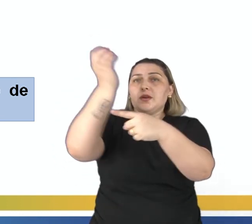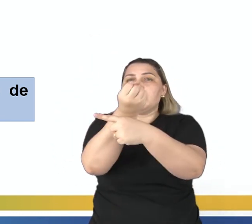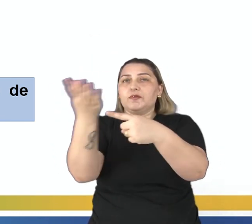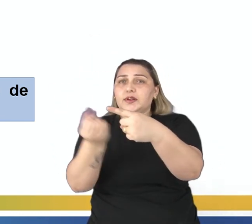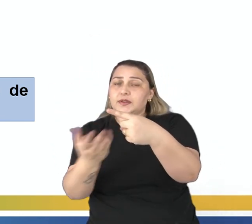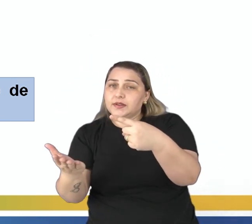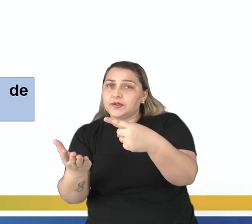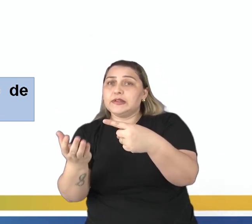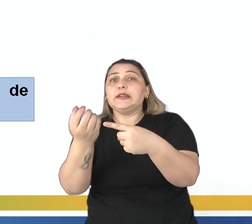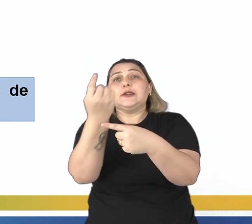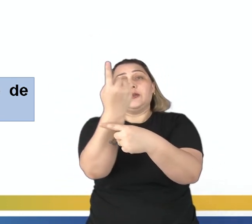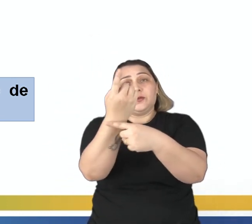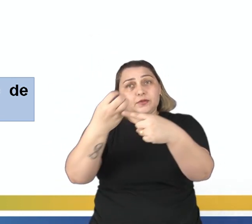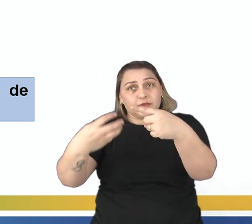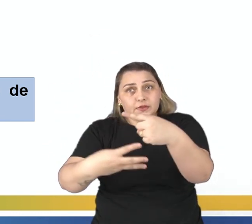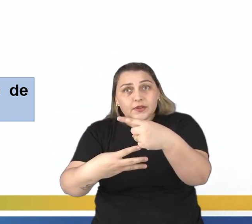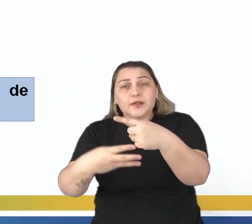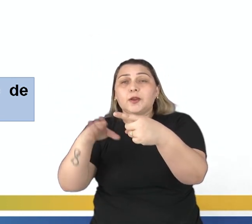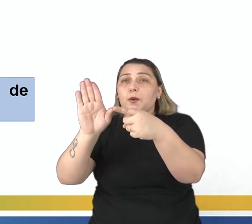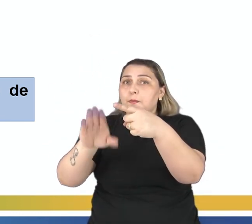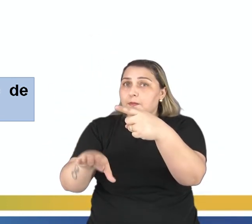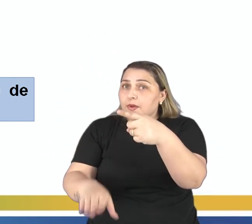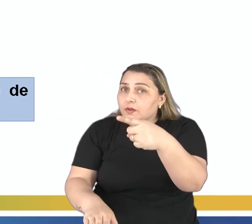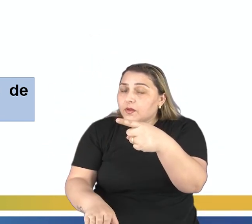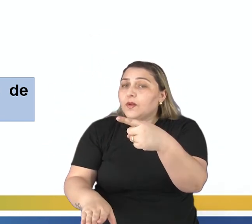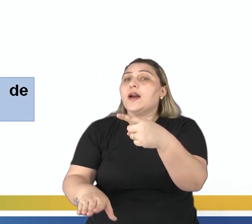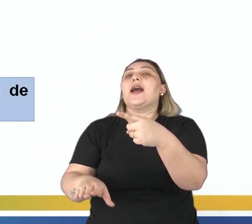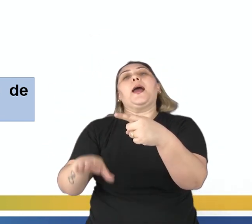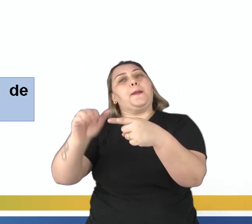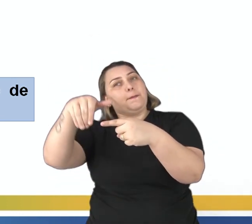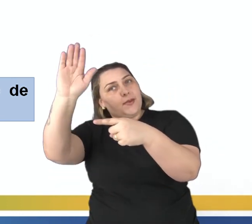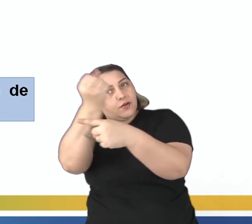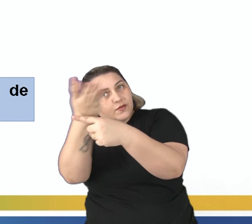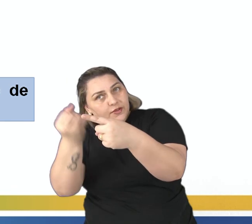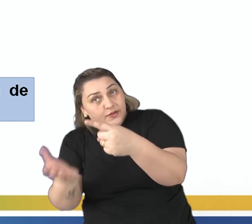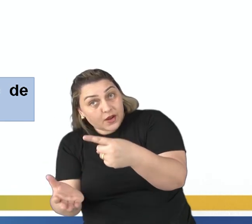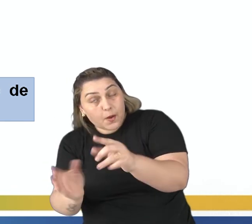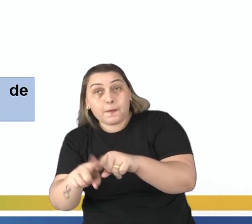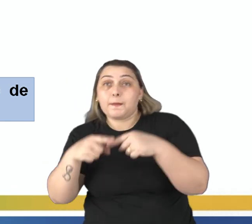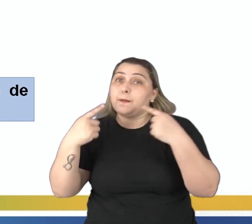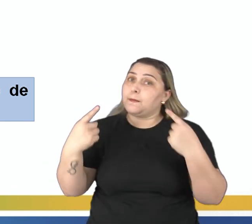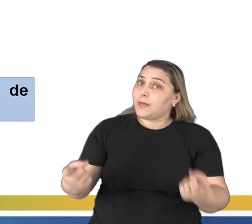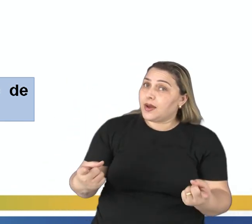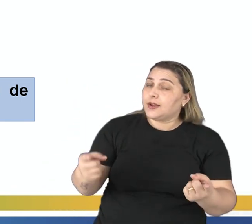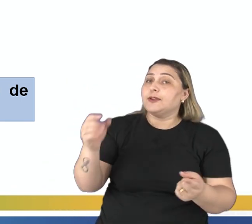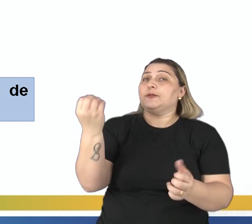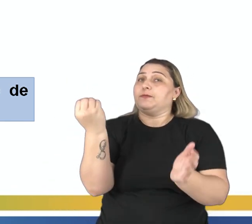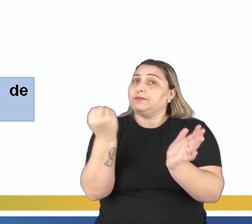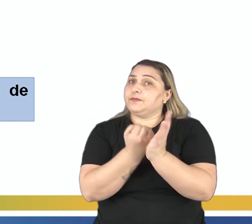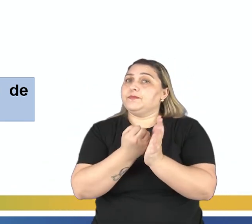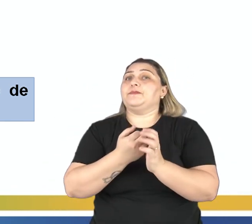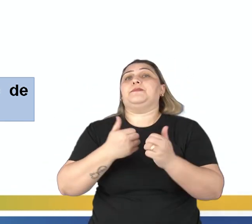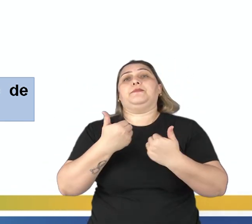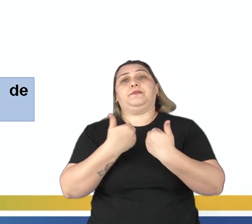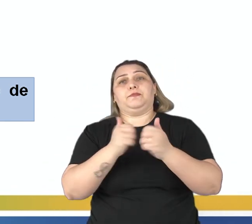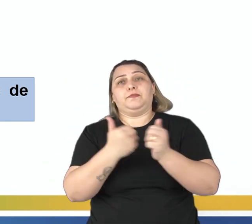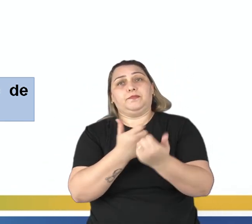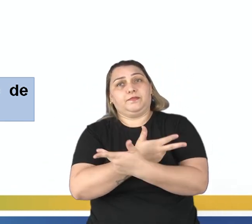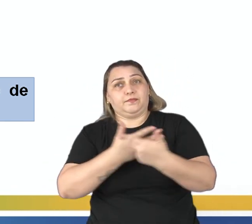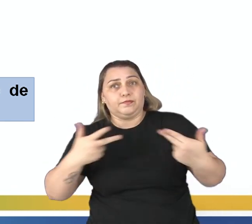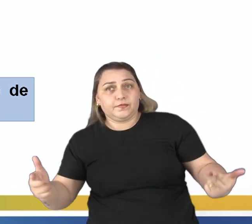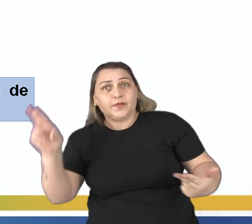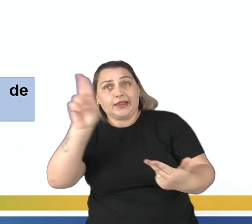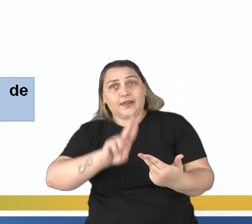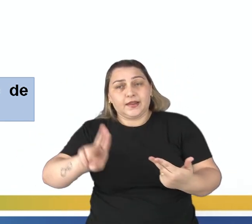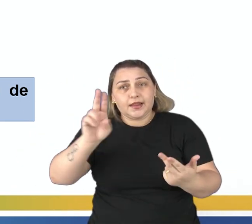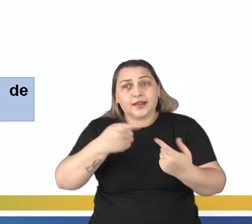fração. Como 1/3 possui o menor denominador, ela é a maior fração. Logo, o tipo de transporte mais usado